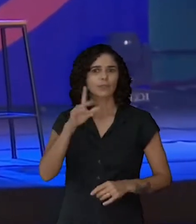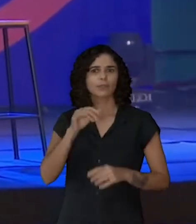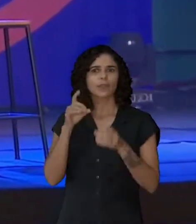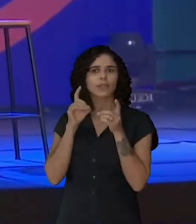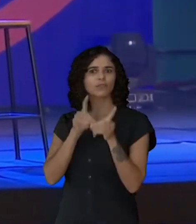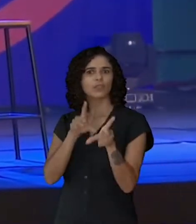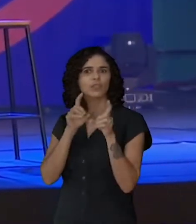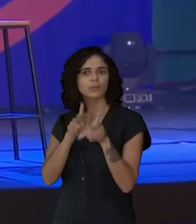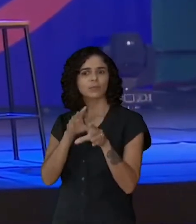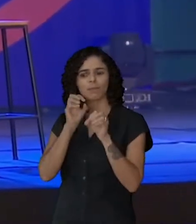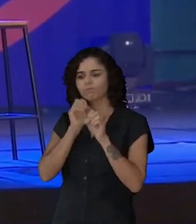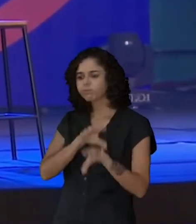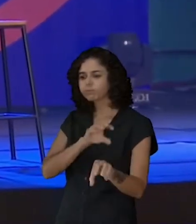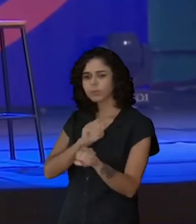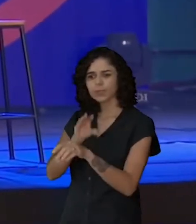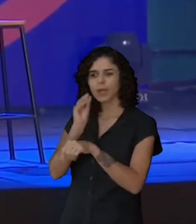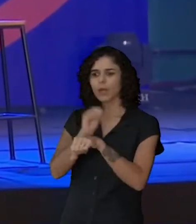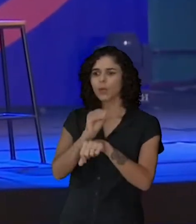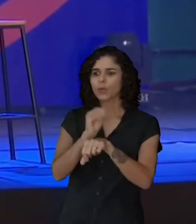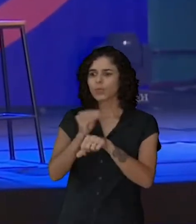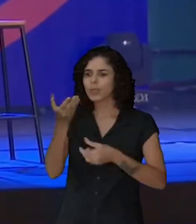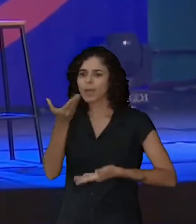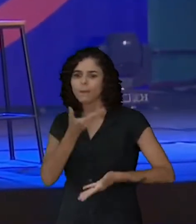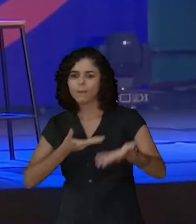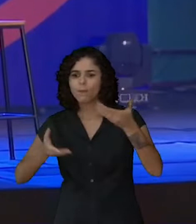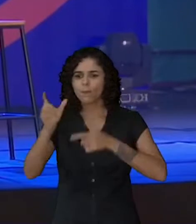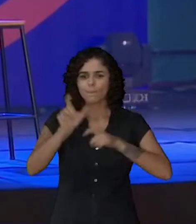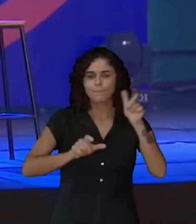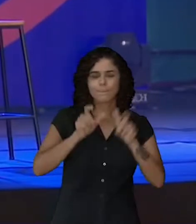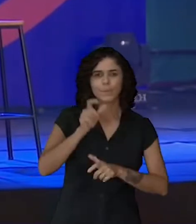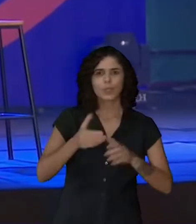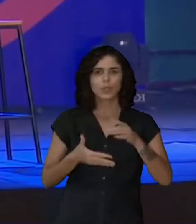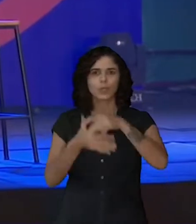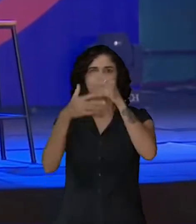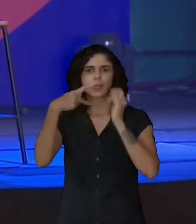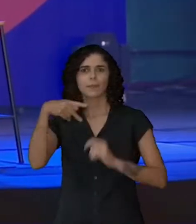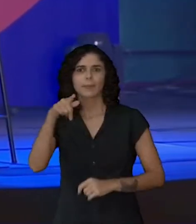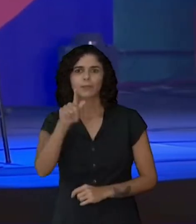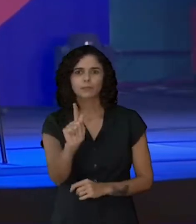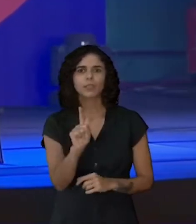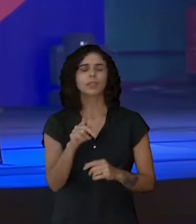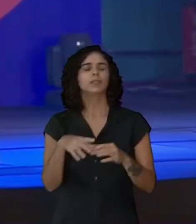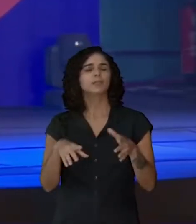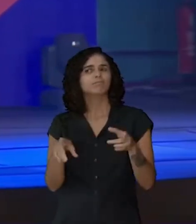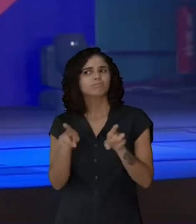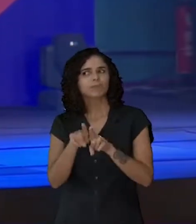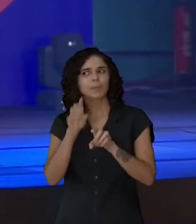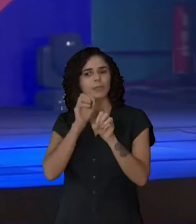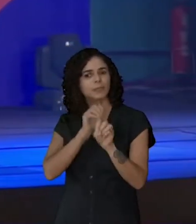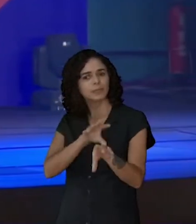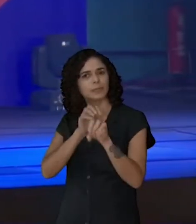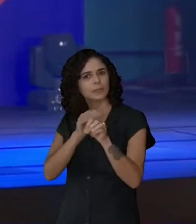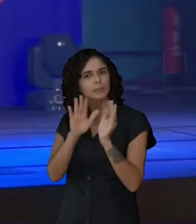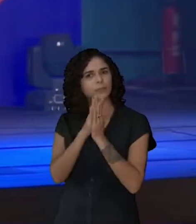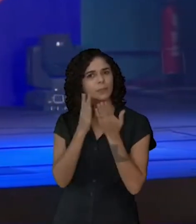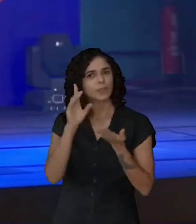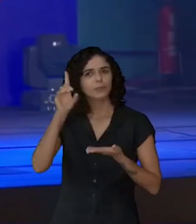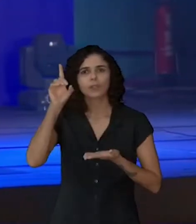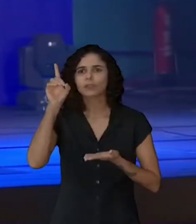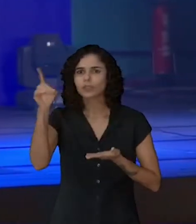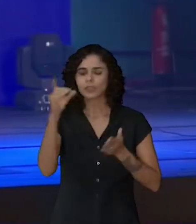pessoas, cuidar uns dos outros, liderar pequenos grupos, ensinar a Bíblia de